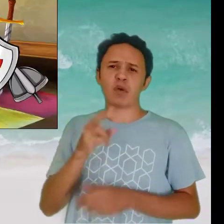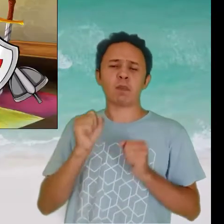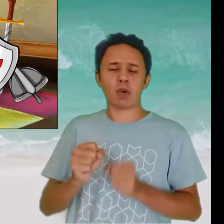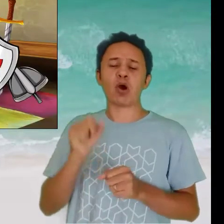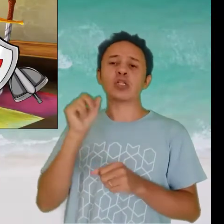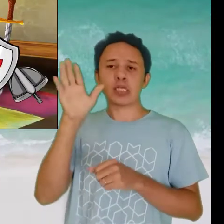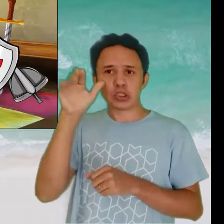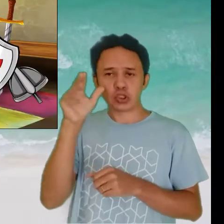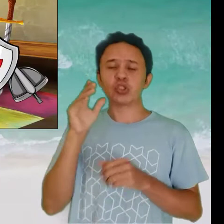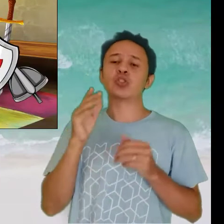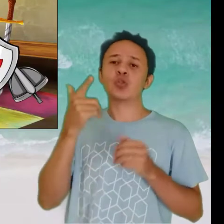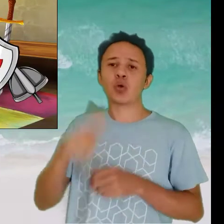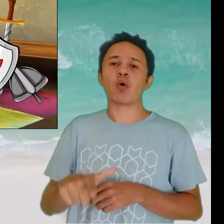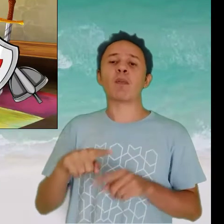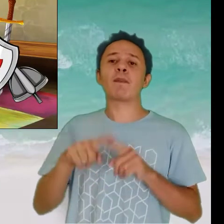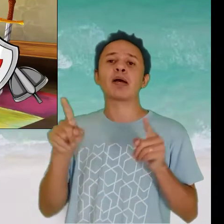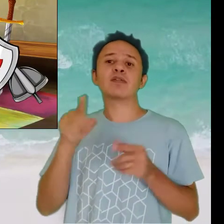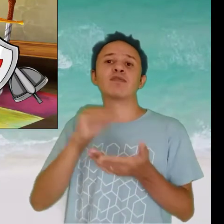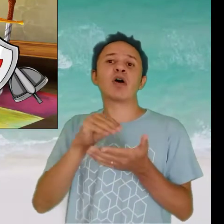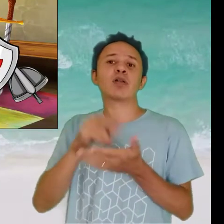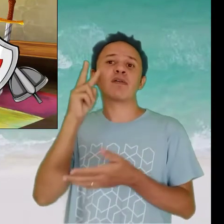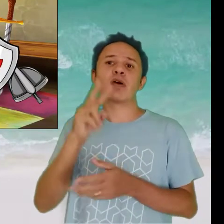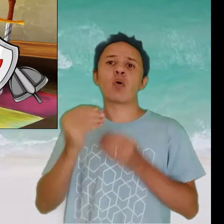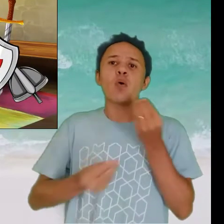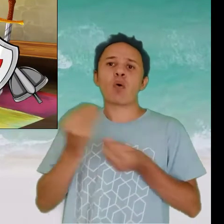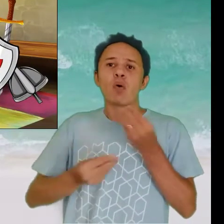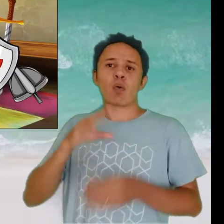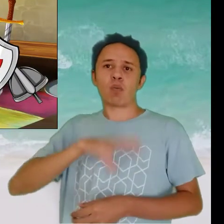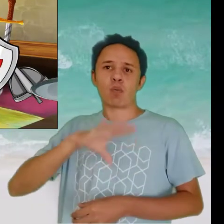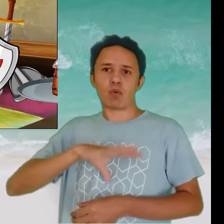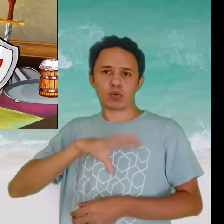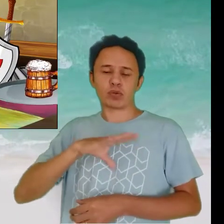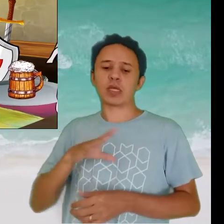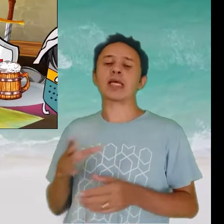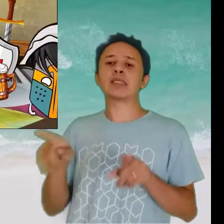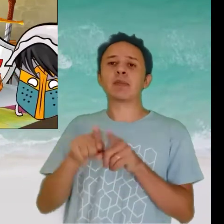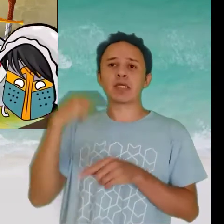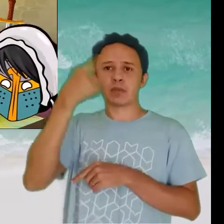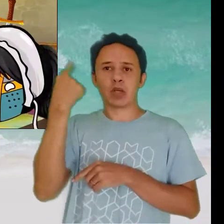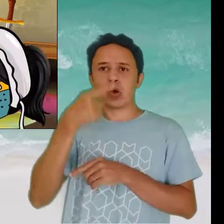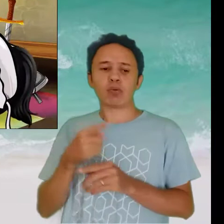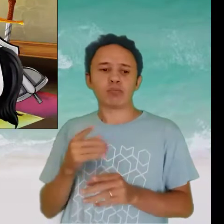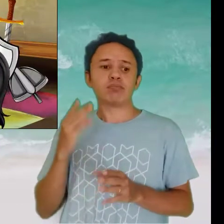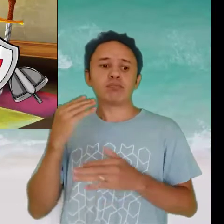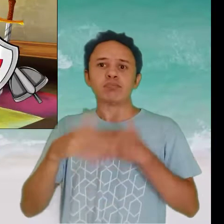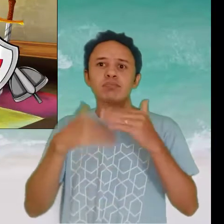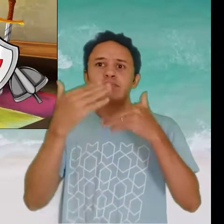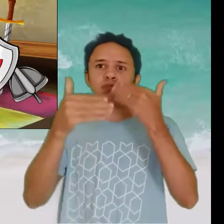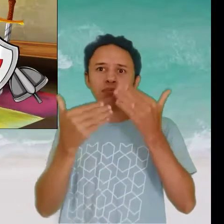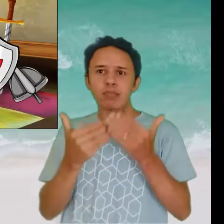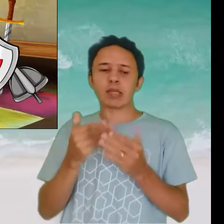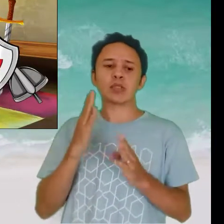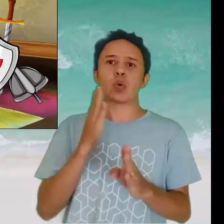viu aqui, e pode ver de novo se você quiser. O que você não viu é como os portugueses e espanhóis construíram a era dos